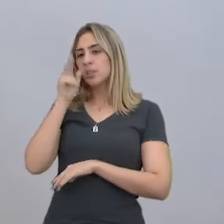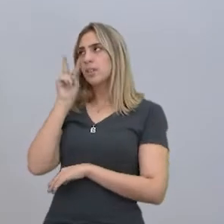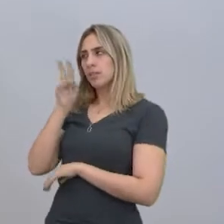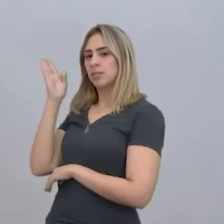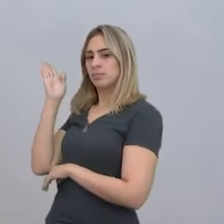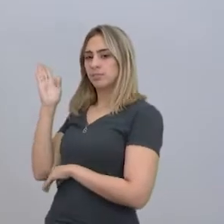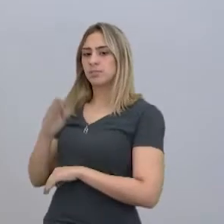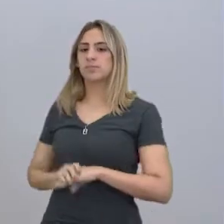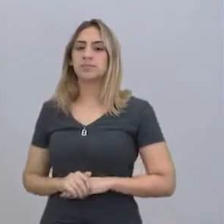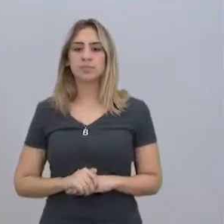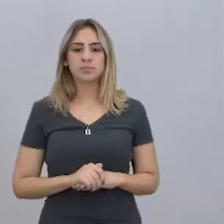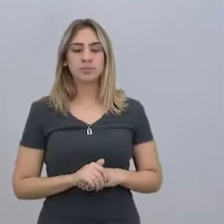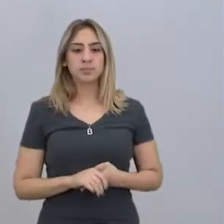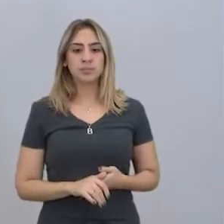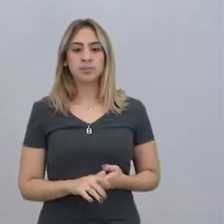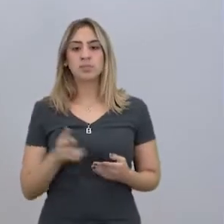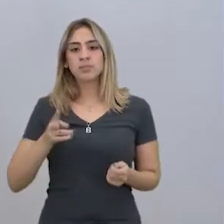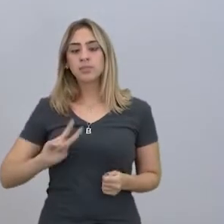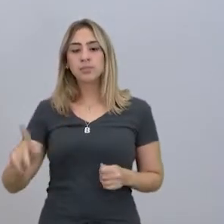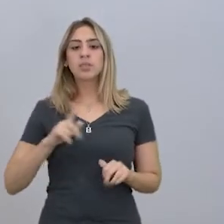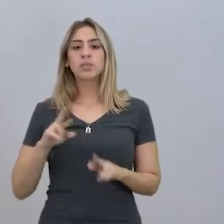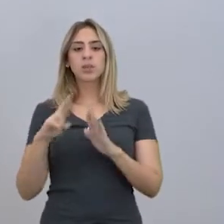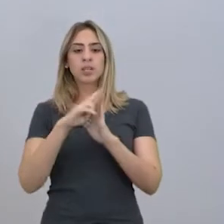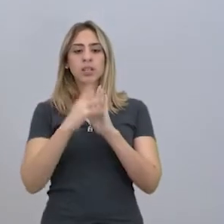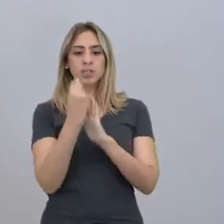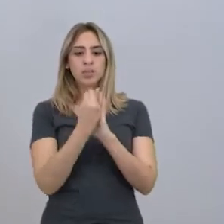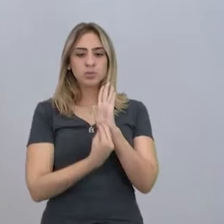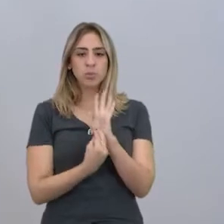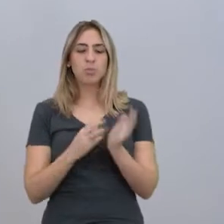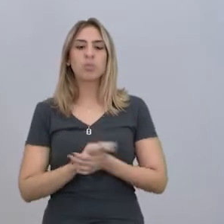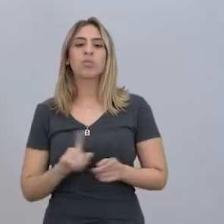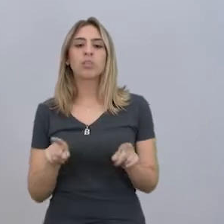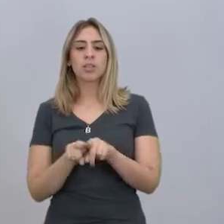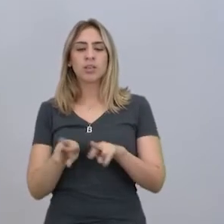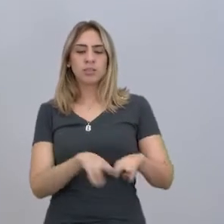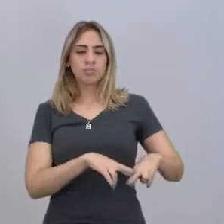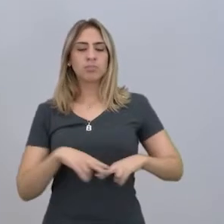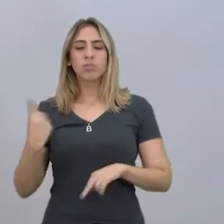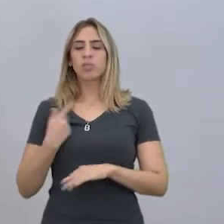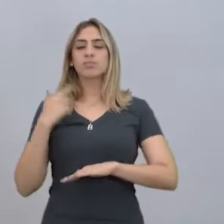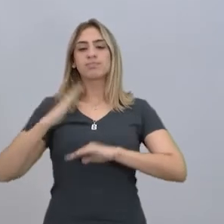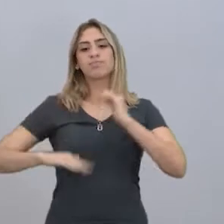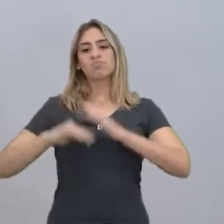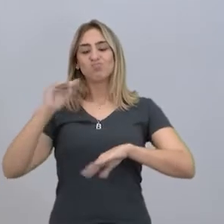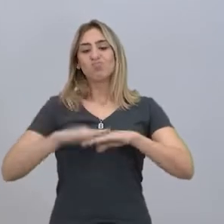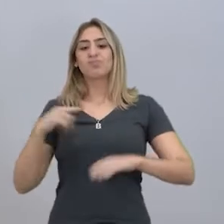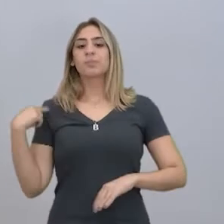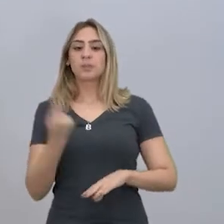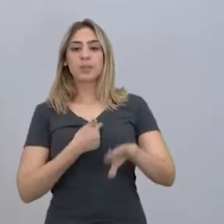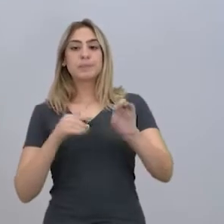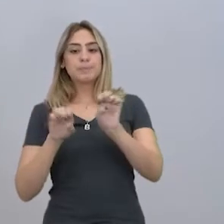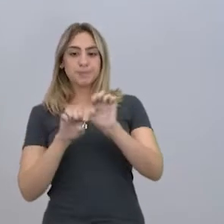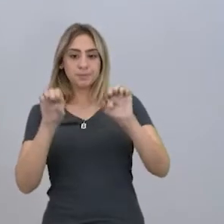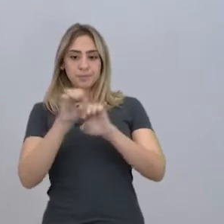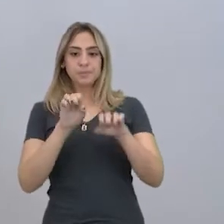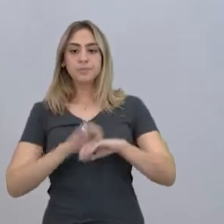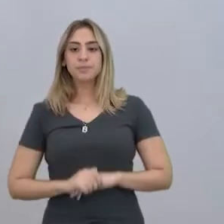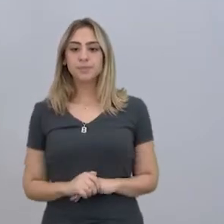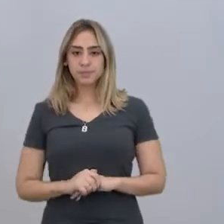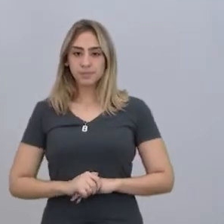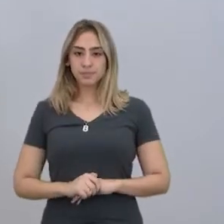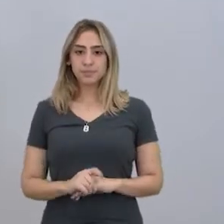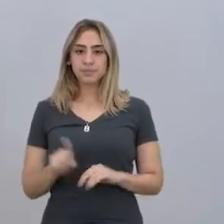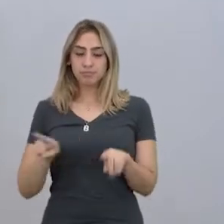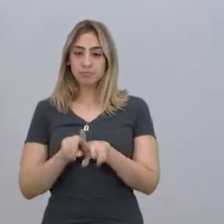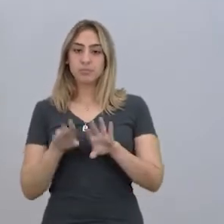mim, que temos sempre o resumo do componente, também as nossas habilidades aí dos nossos eixos estruturantes e